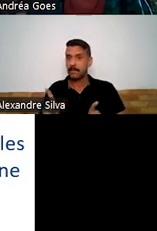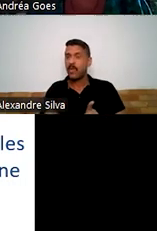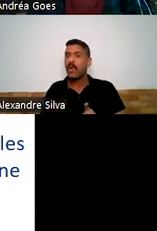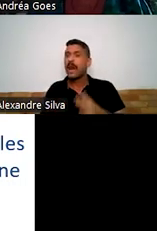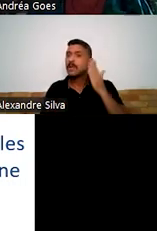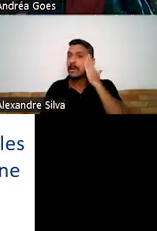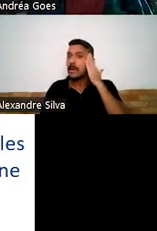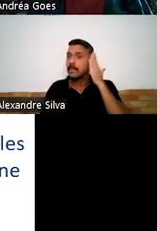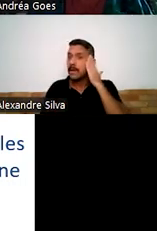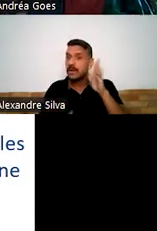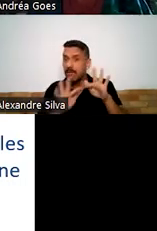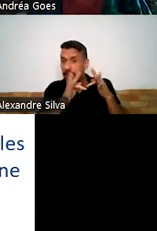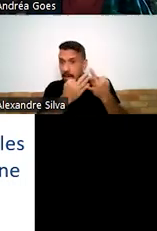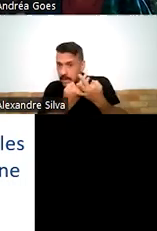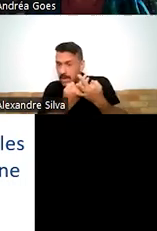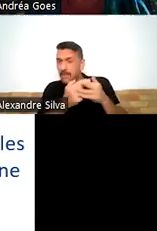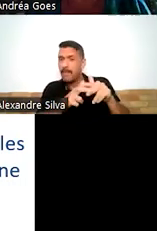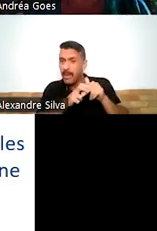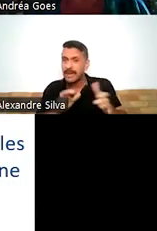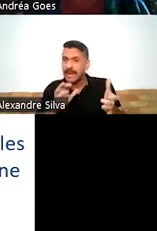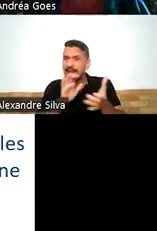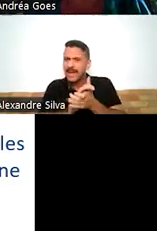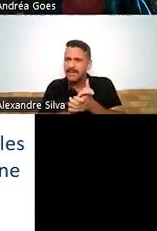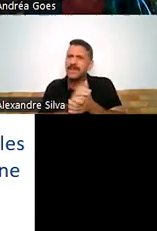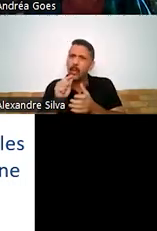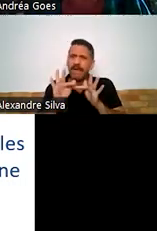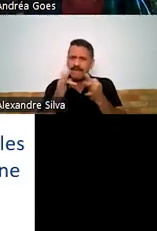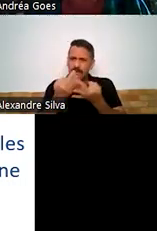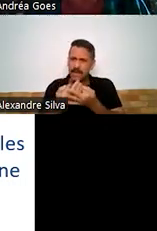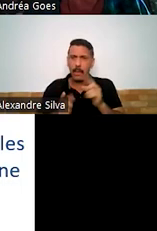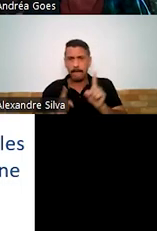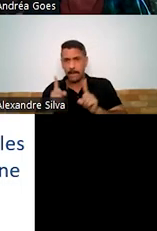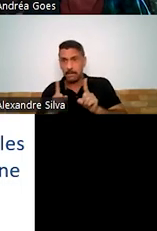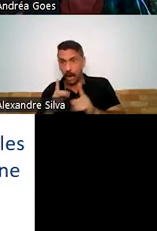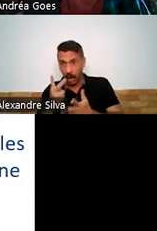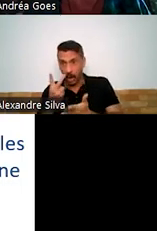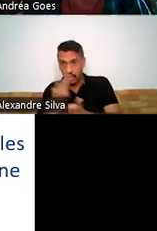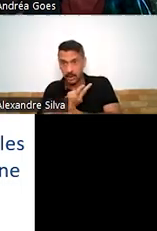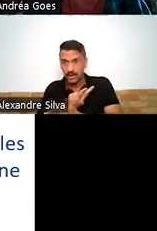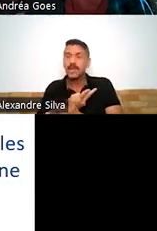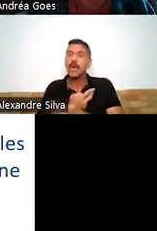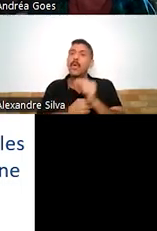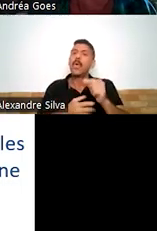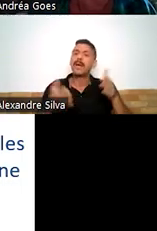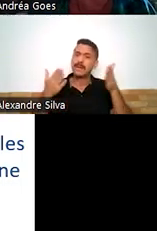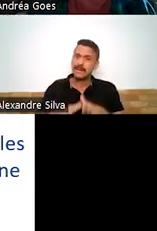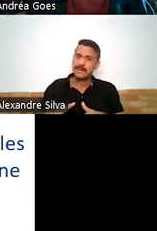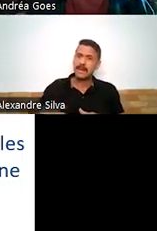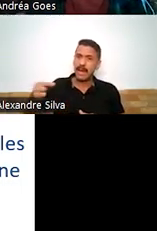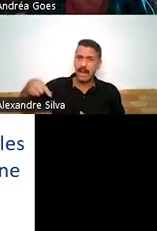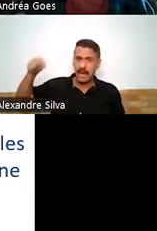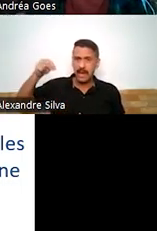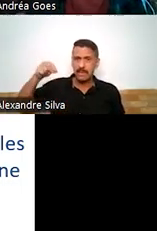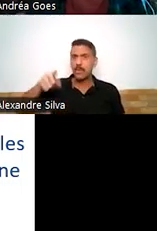família dela, fruto de casamento consanguíneo, como primos, como eles, que tinha tido, então, uma criança com rabo de porco, que é essa